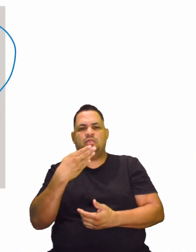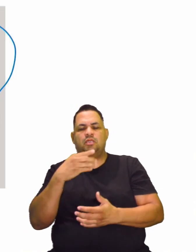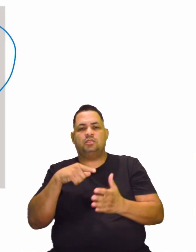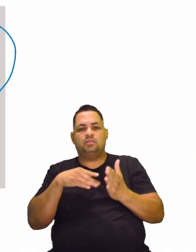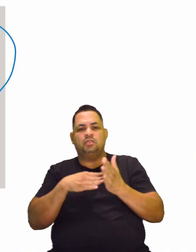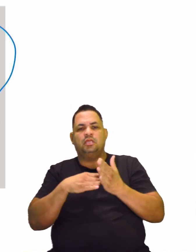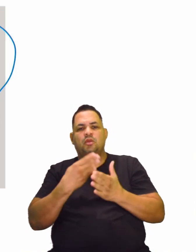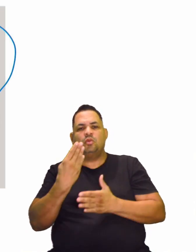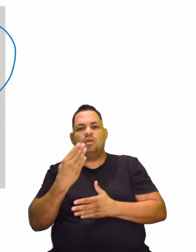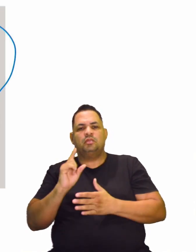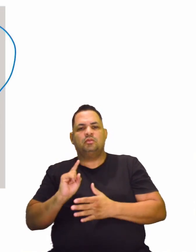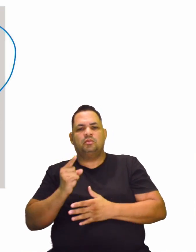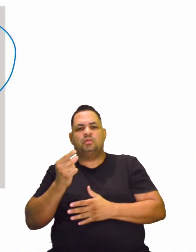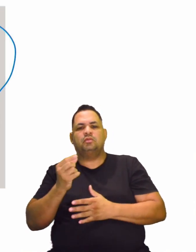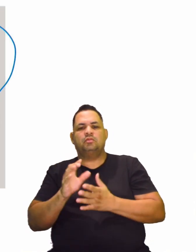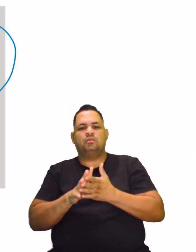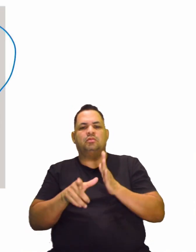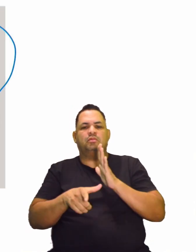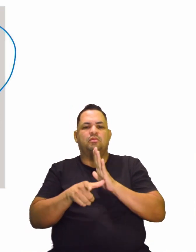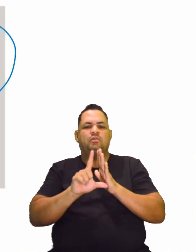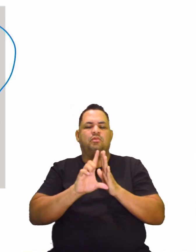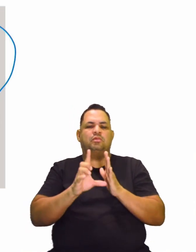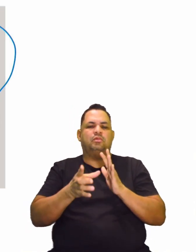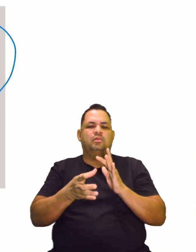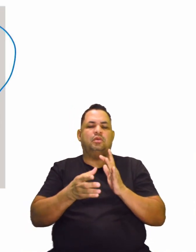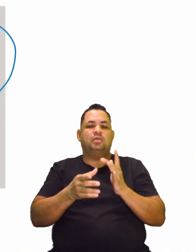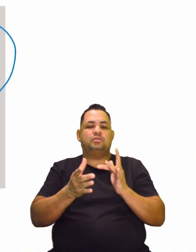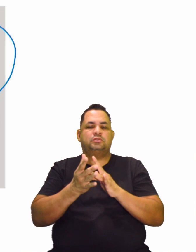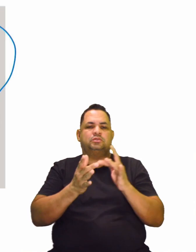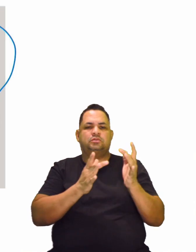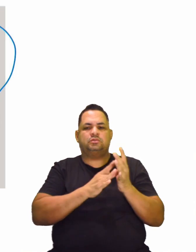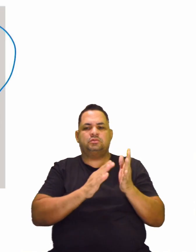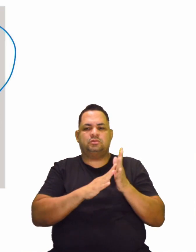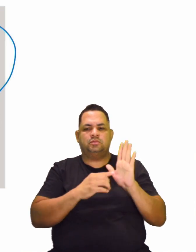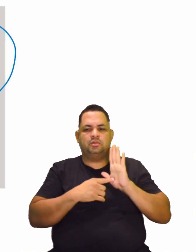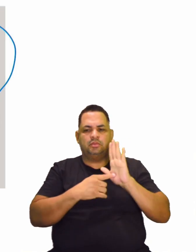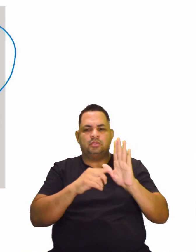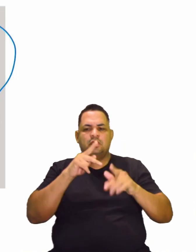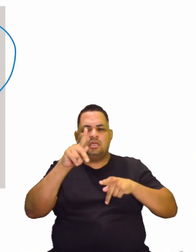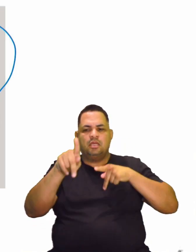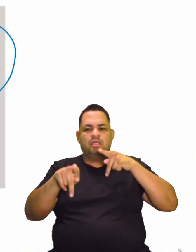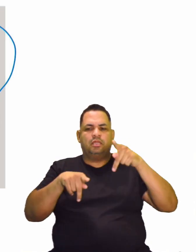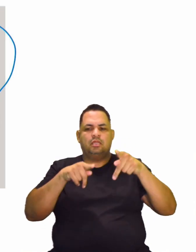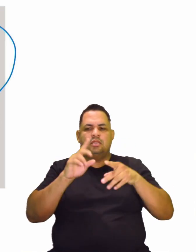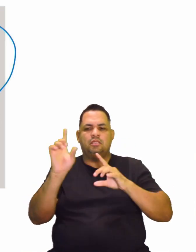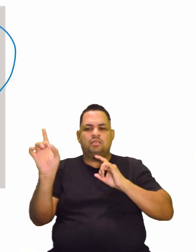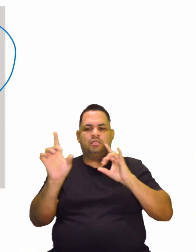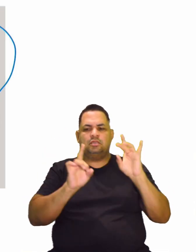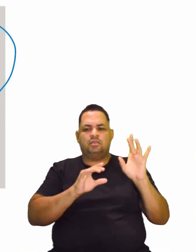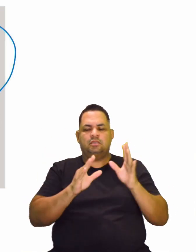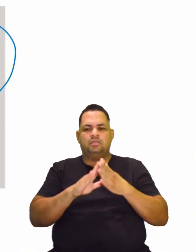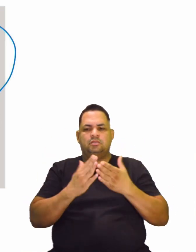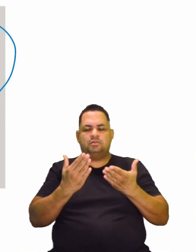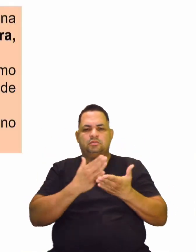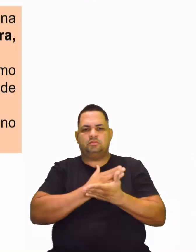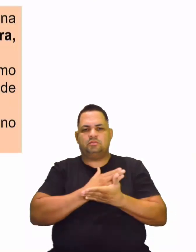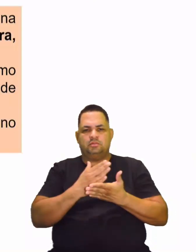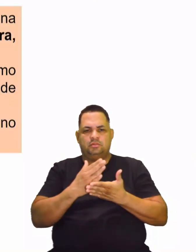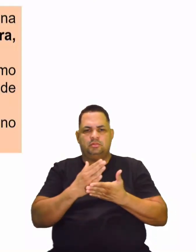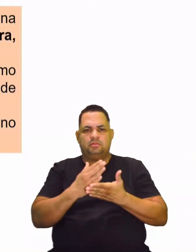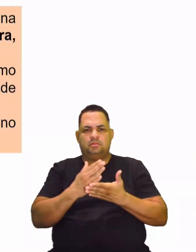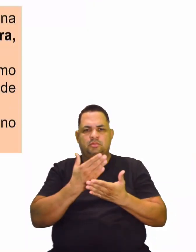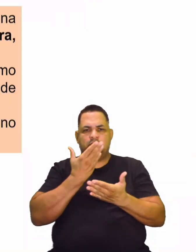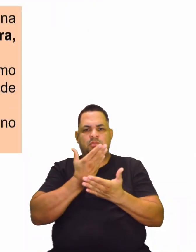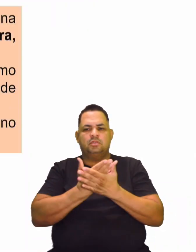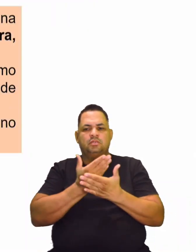Então, estamos destacando aí cada civilização. Falamos, então, da arte egípcia e, nesta aula, a